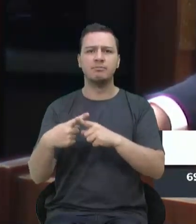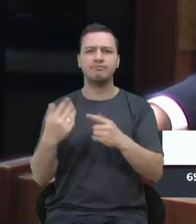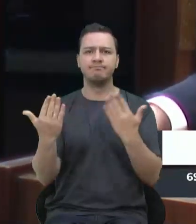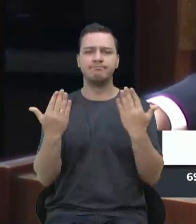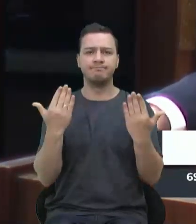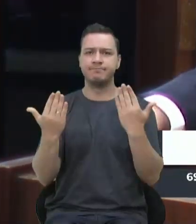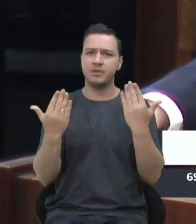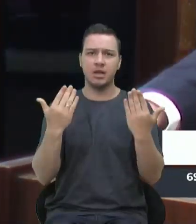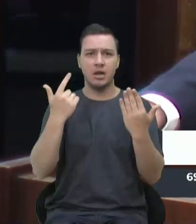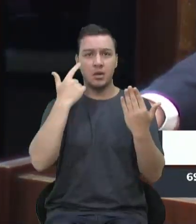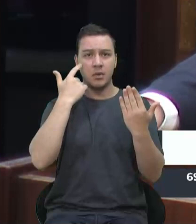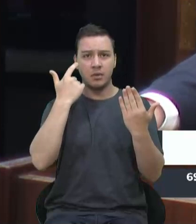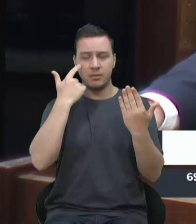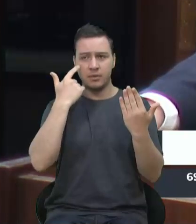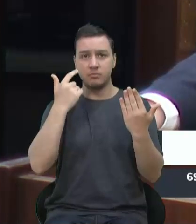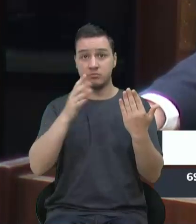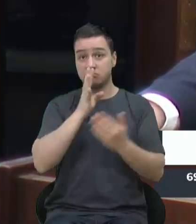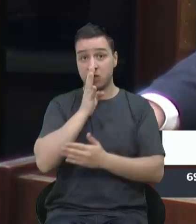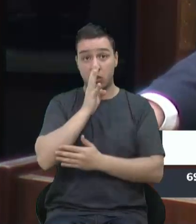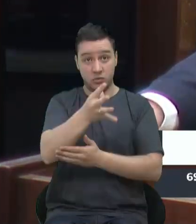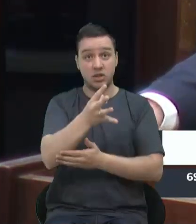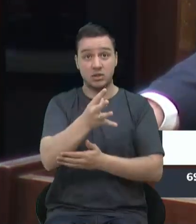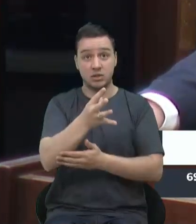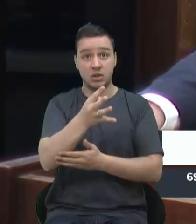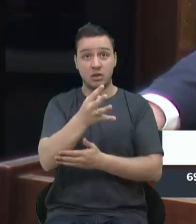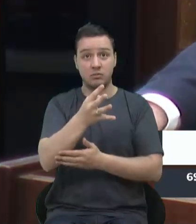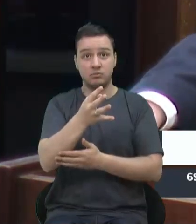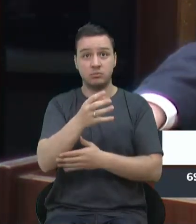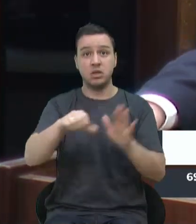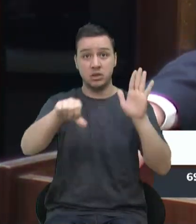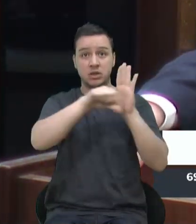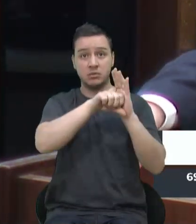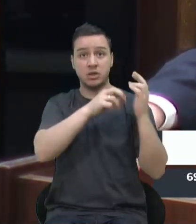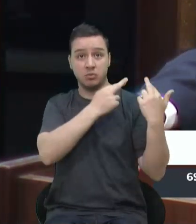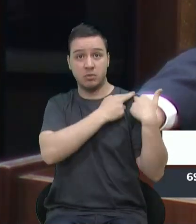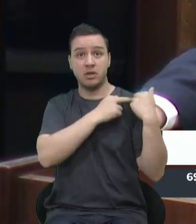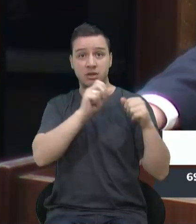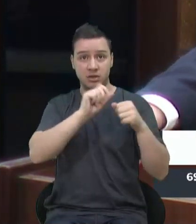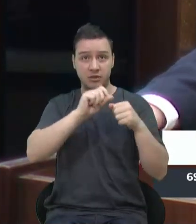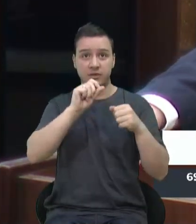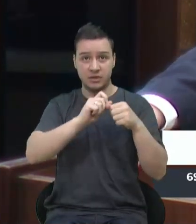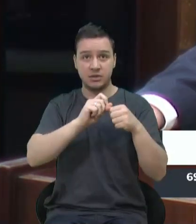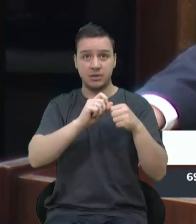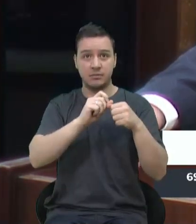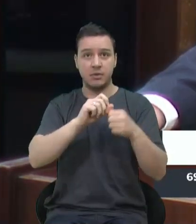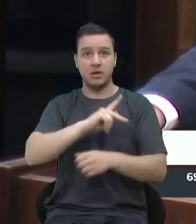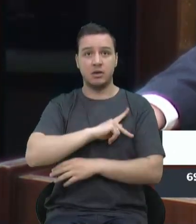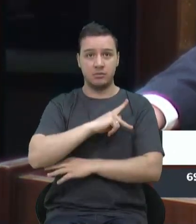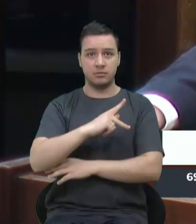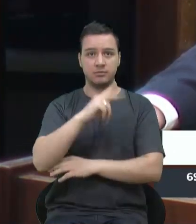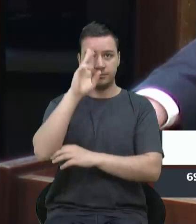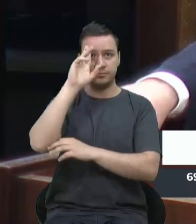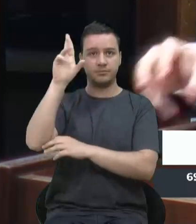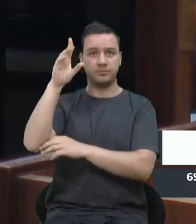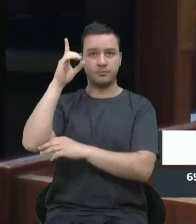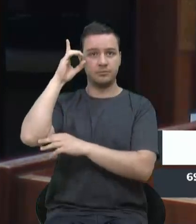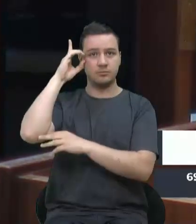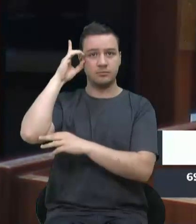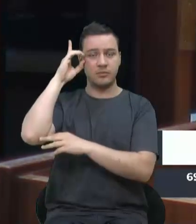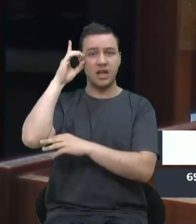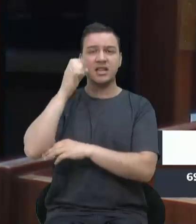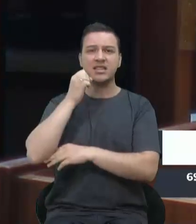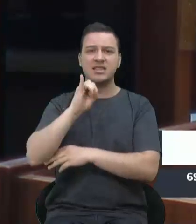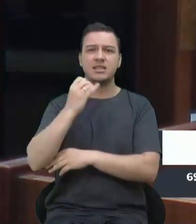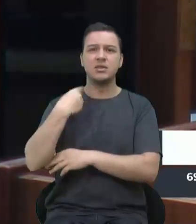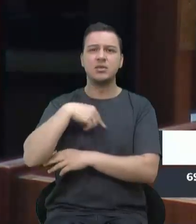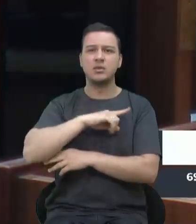da acusação de crime de responsabilidade que se fazia à então senhora presidenta da República, se fosse se